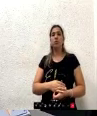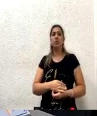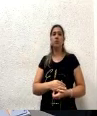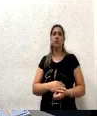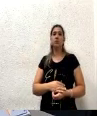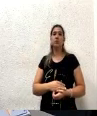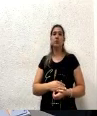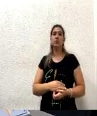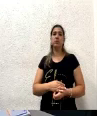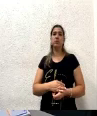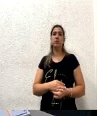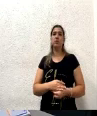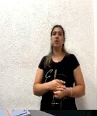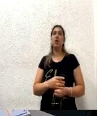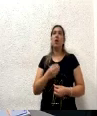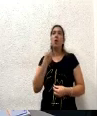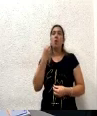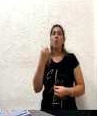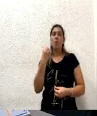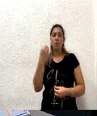Mas como que eu posso